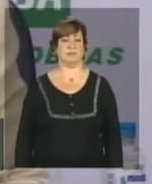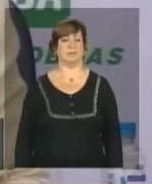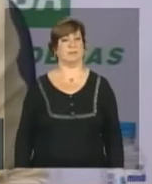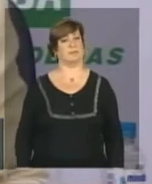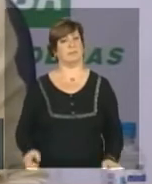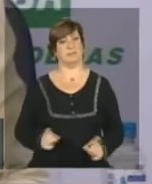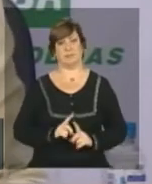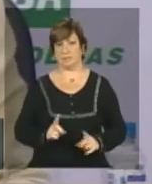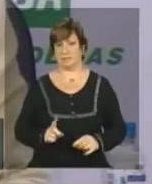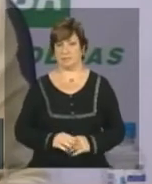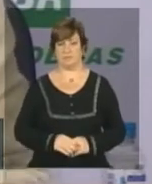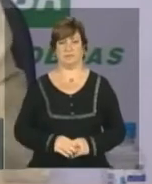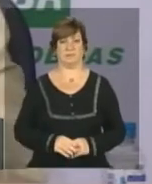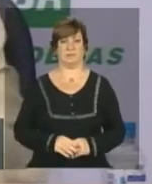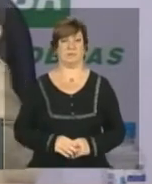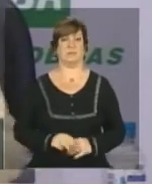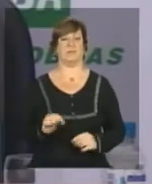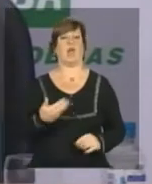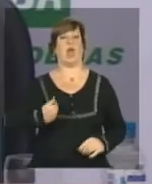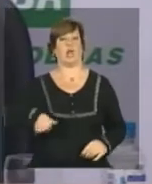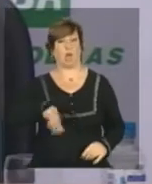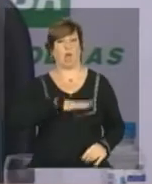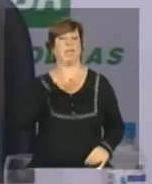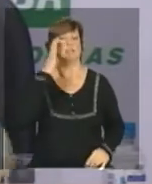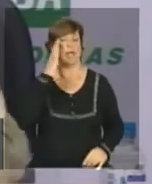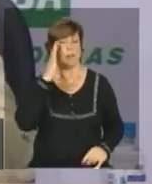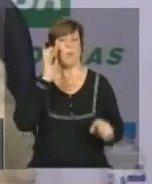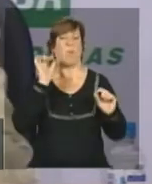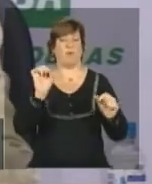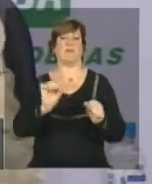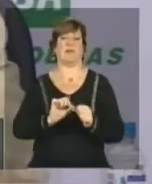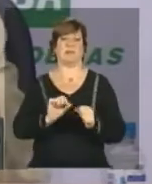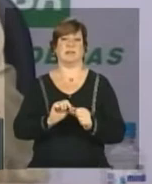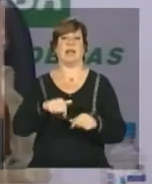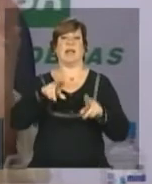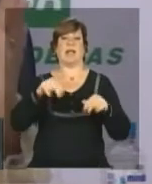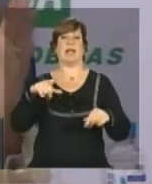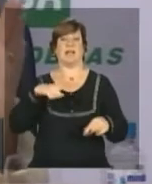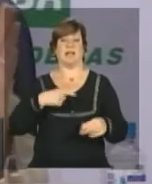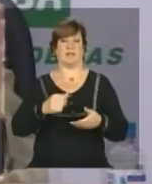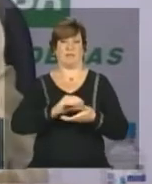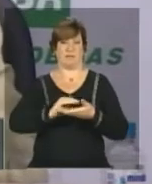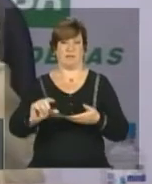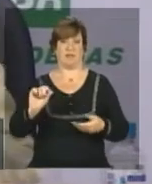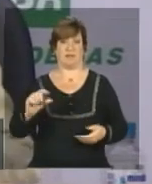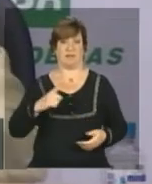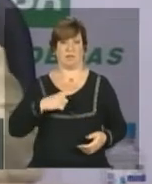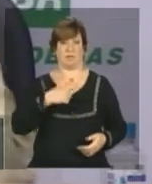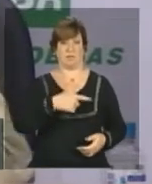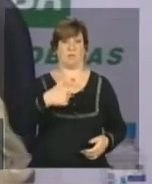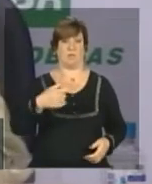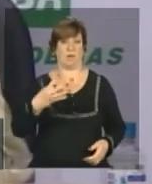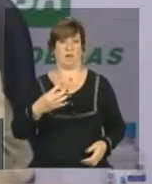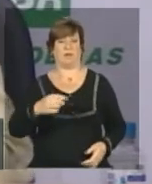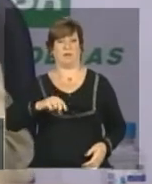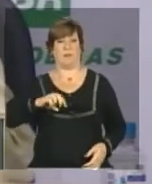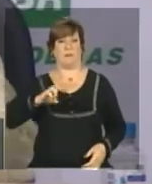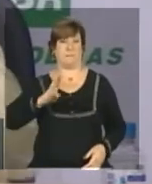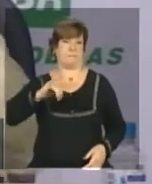Não, não, não, não. Nós sabemos o que fazer. Quem tem um investimento de 224,7 bilhões de dólares,